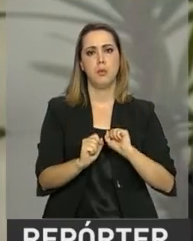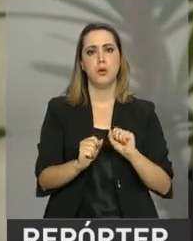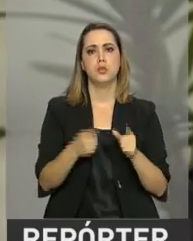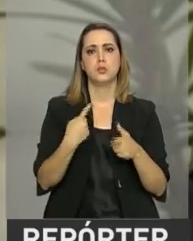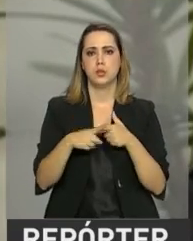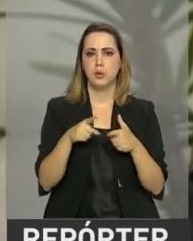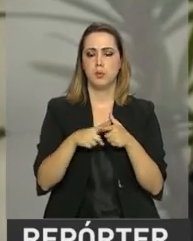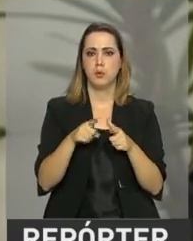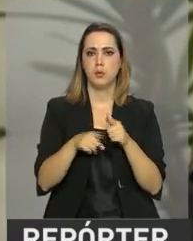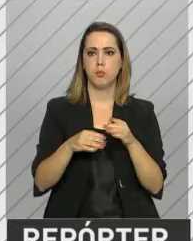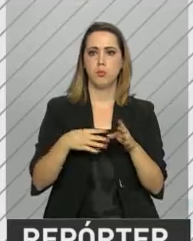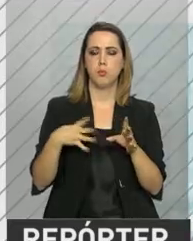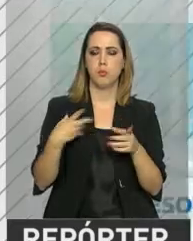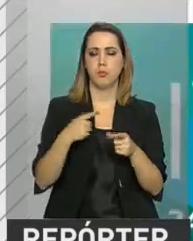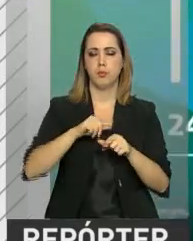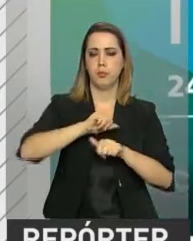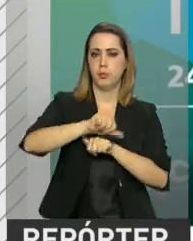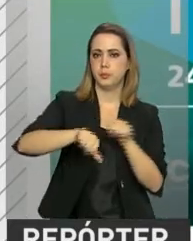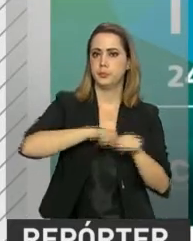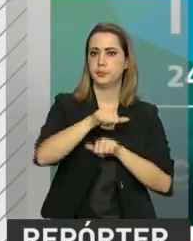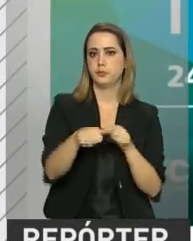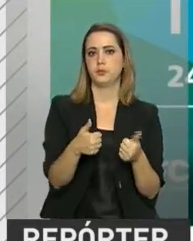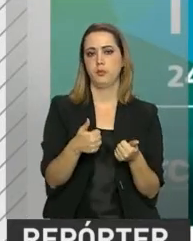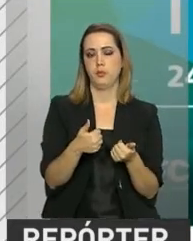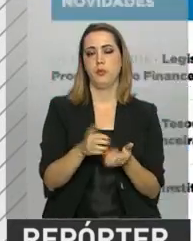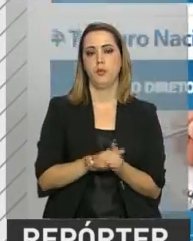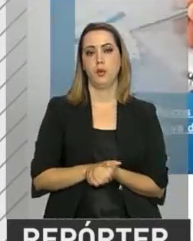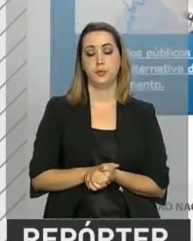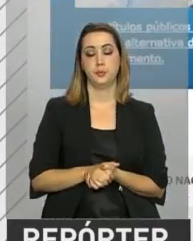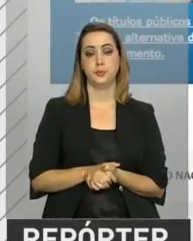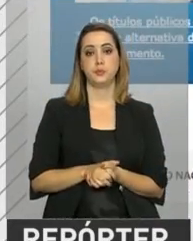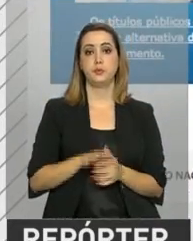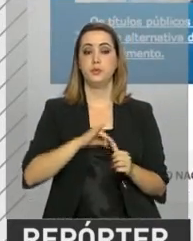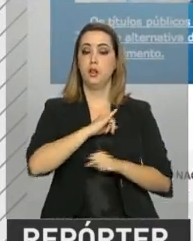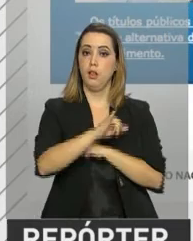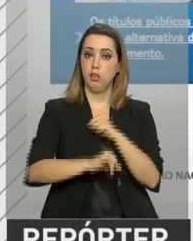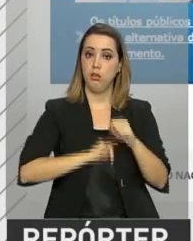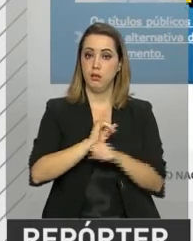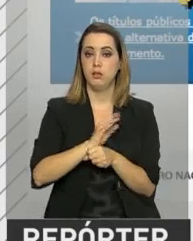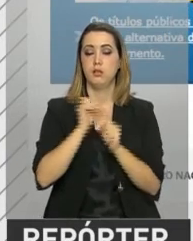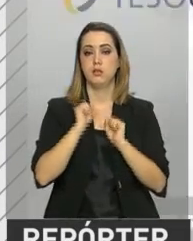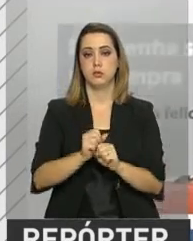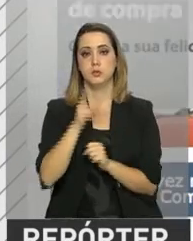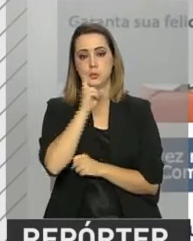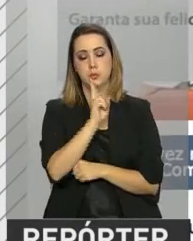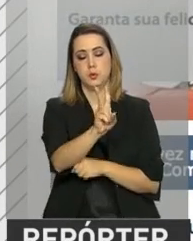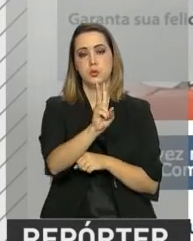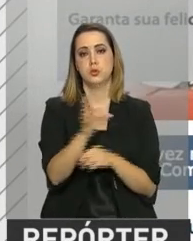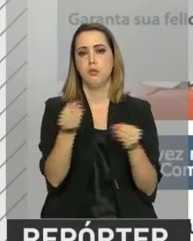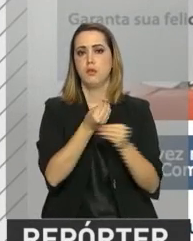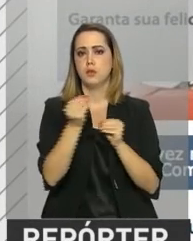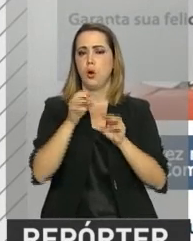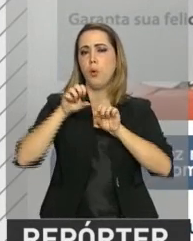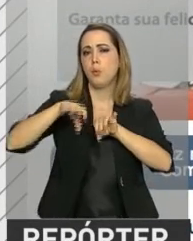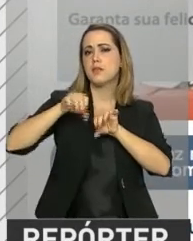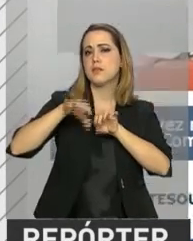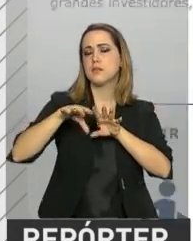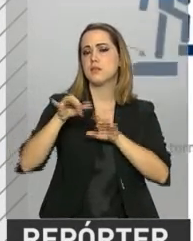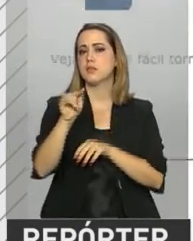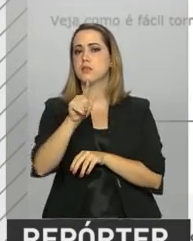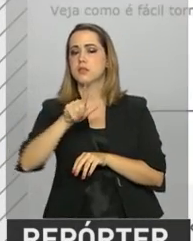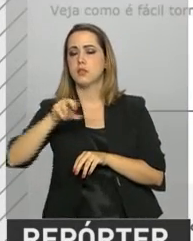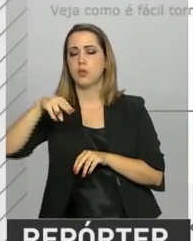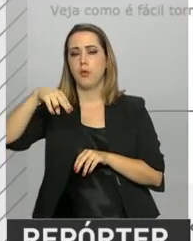correção nesse valor no site do programa também dá pra acessar esse orientador financeiro basta responder